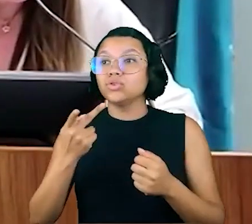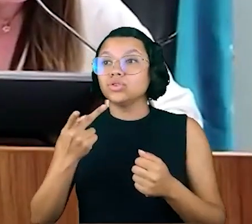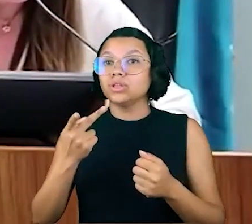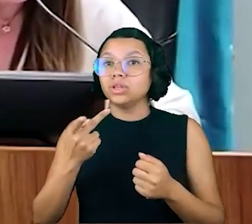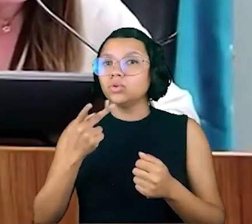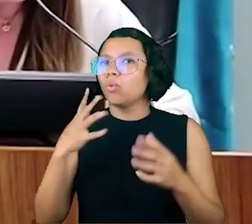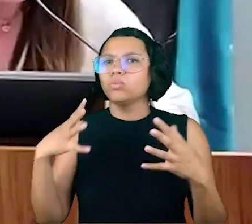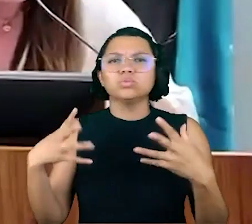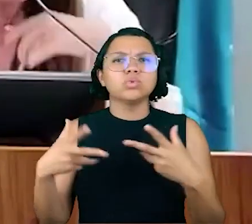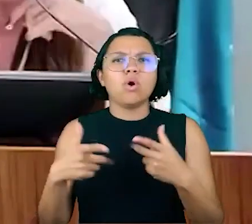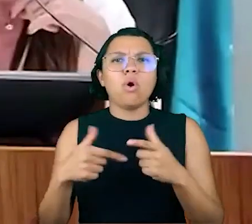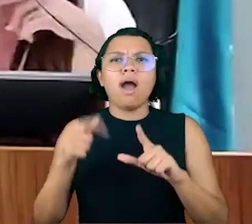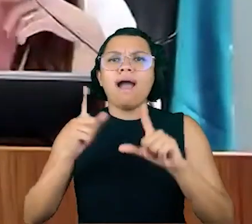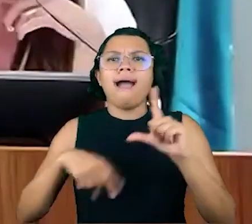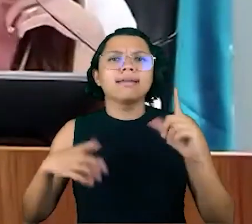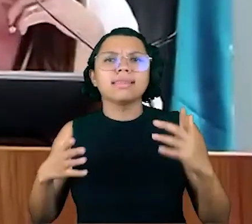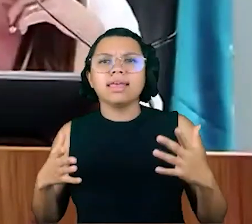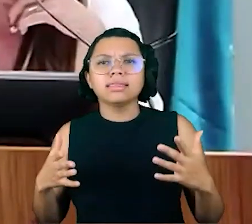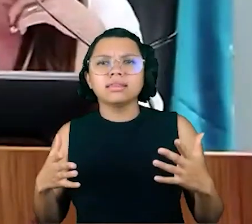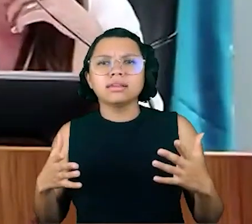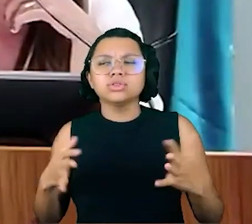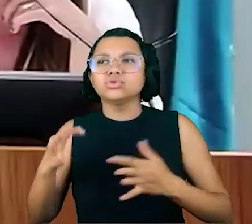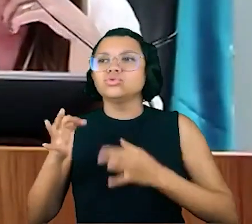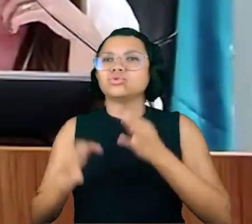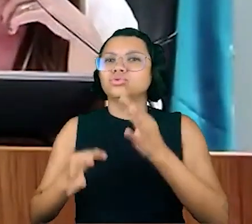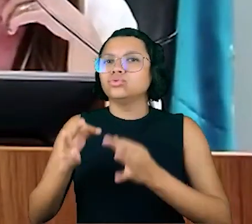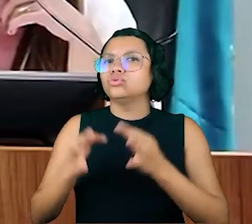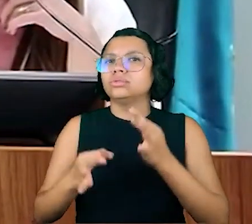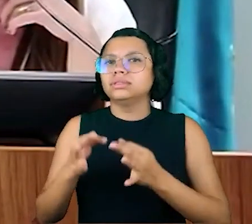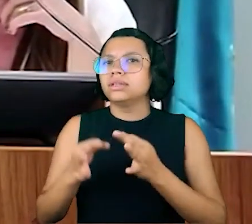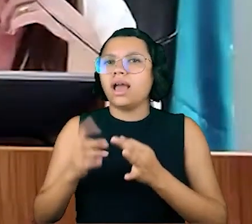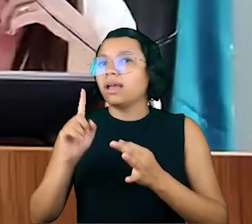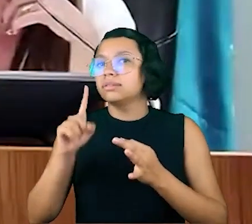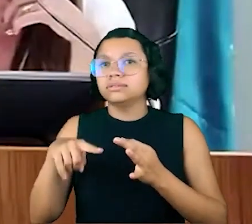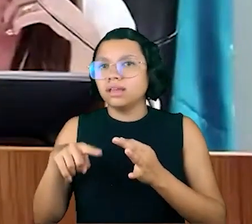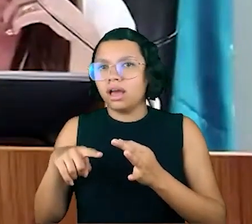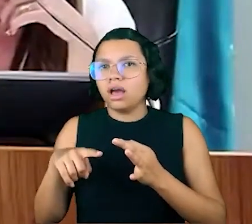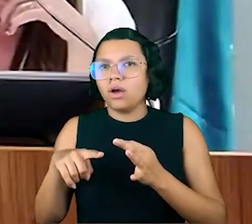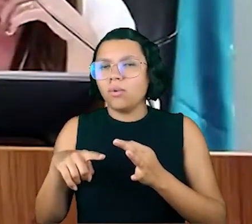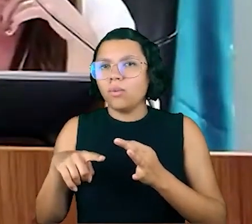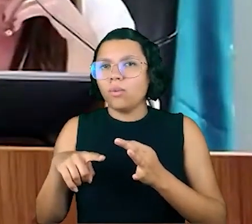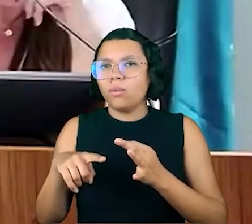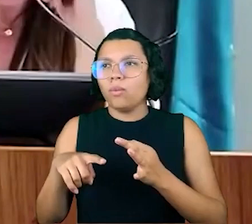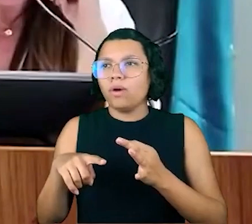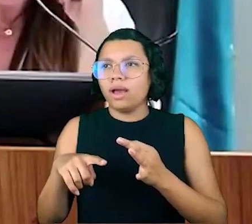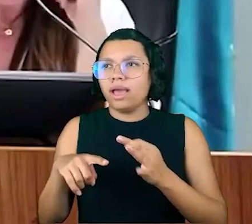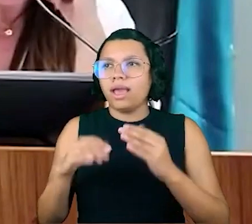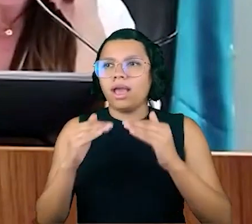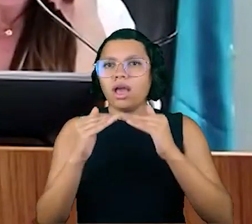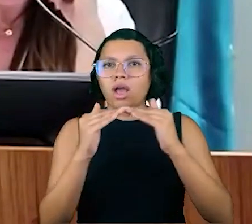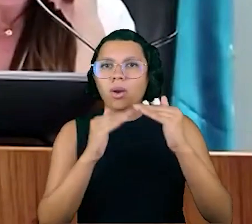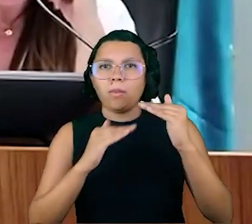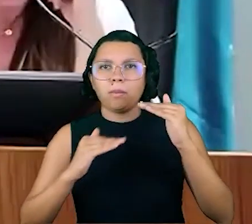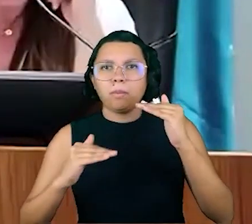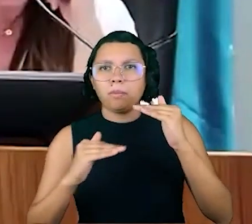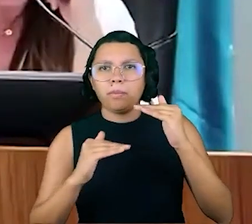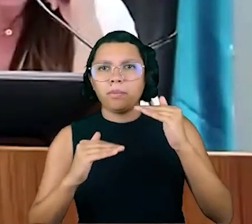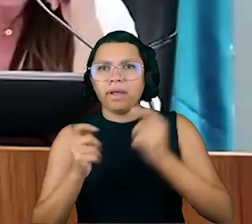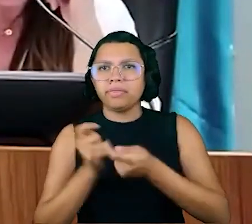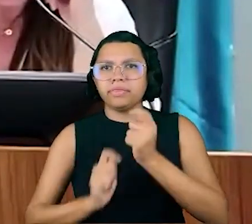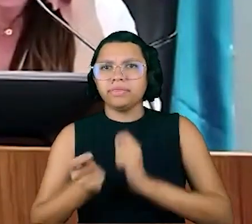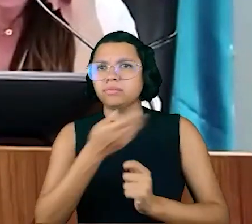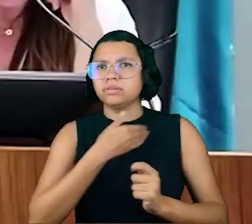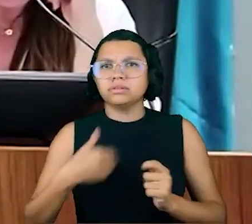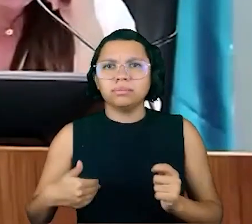dizendo, afirmando com todas as letras isso, o judiciário não é um sucedâneo da